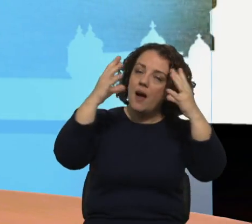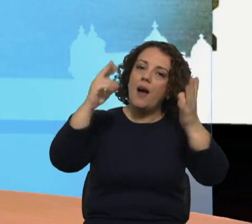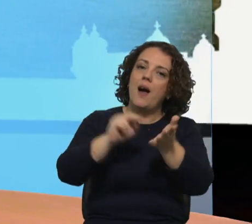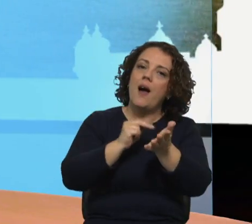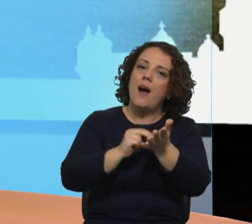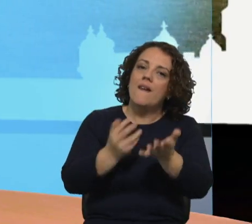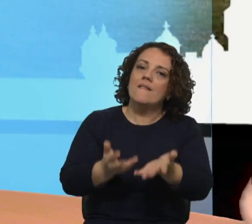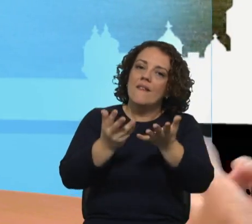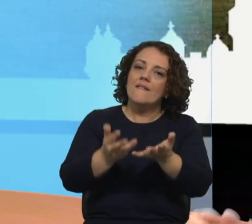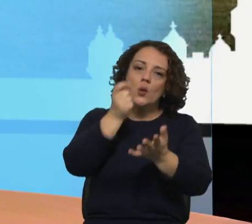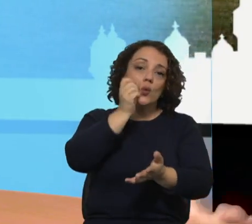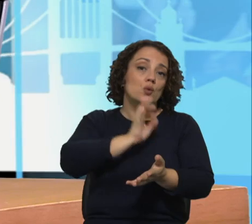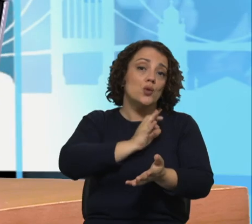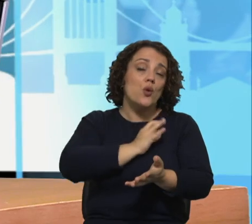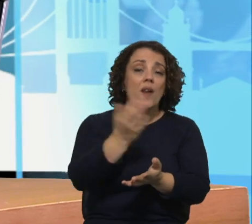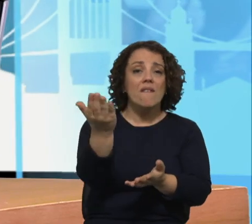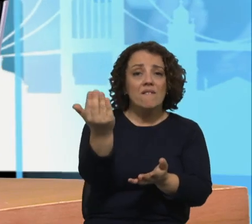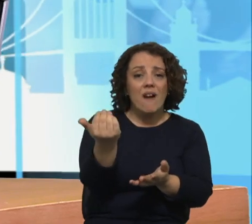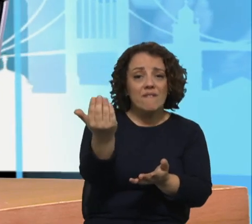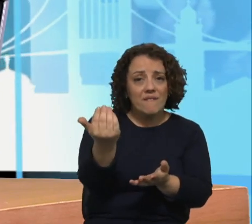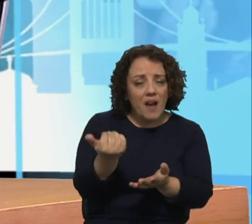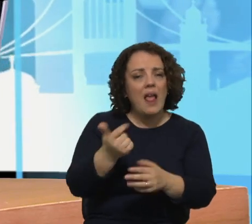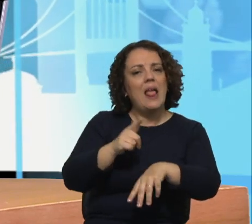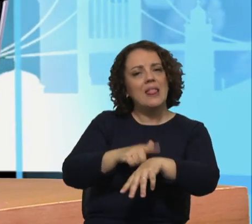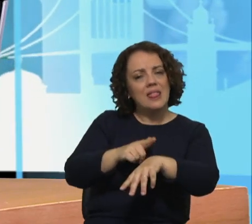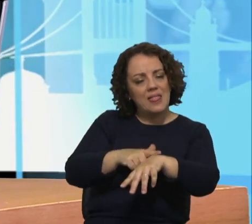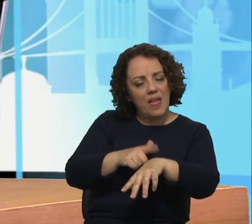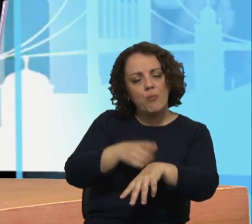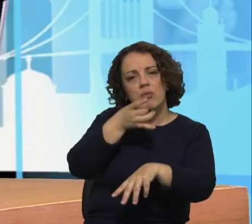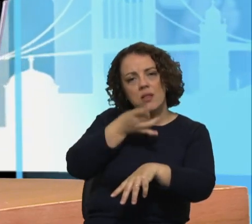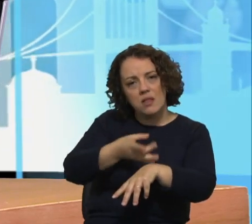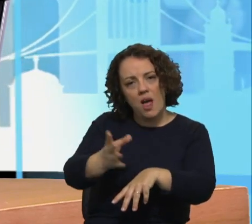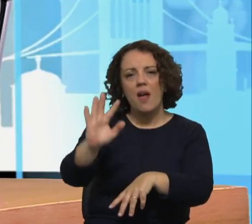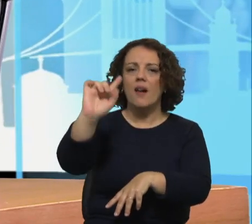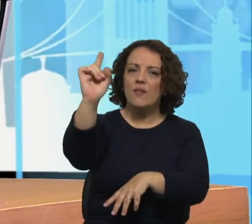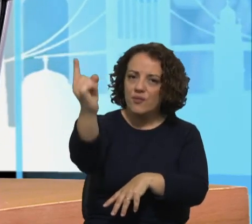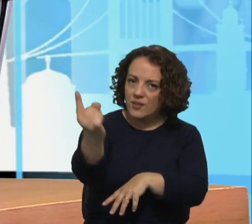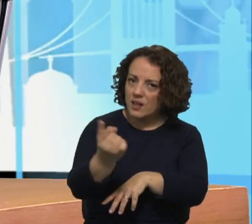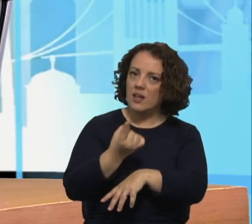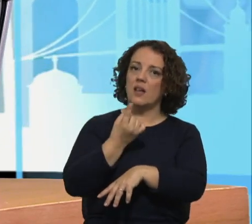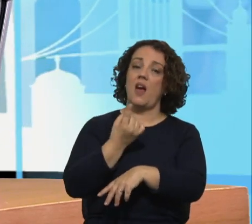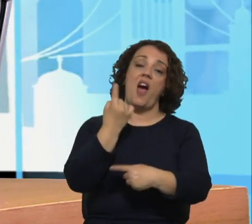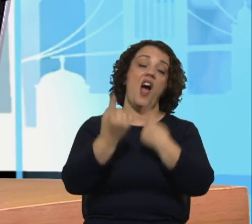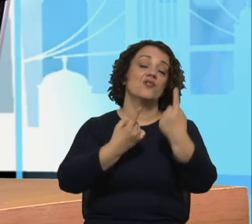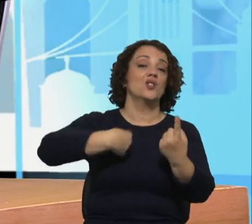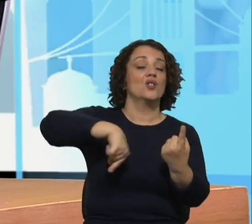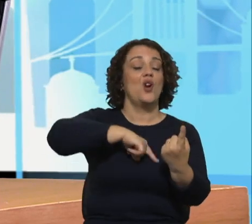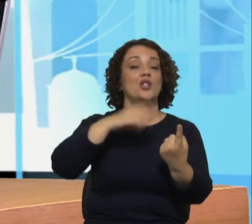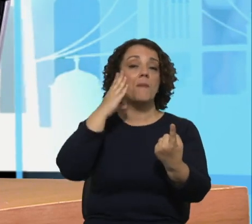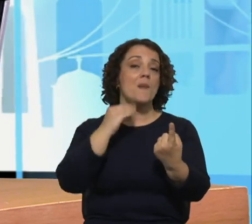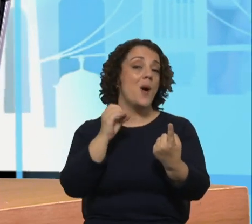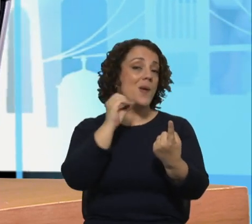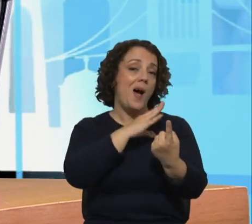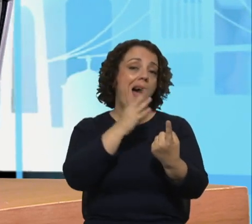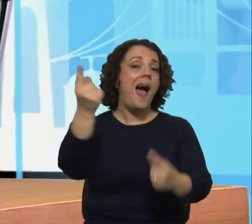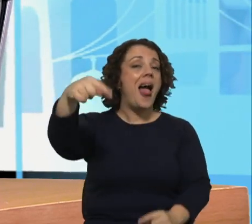sua vida e dar tempo para o Senhor vir à nossa circunstância, porque, ainda que nós tantas vezes não demos conta, Ele já lá está e